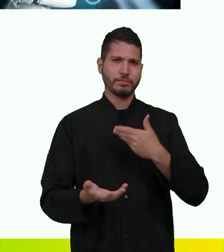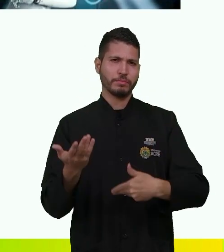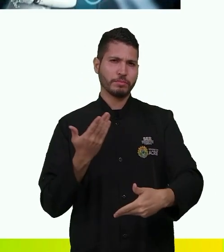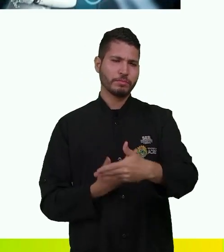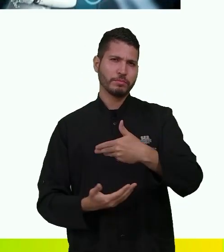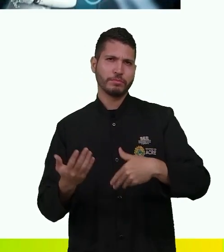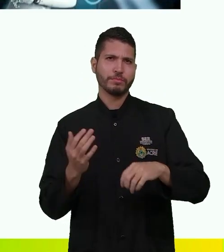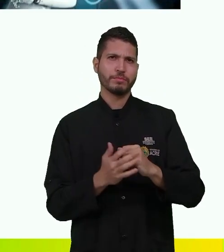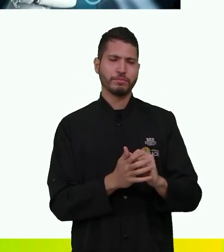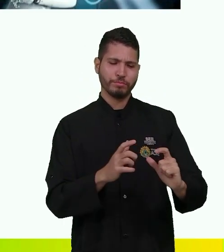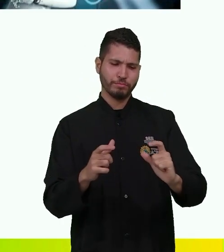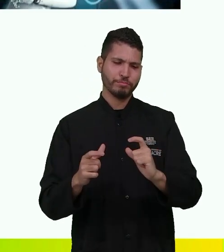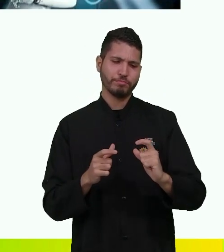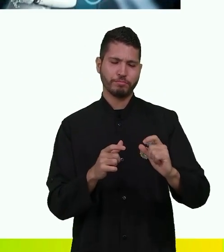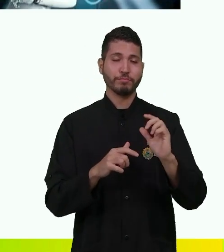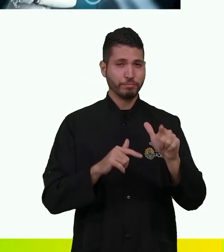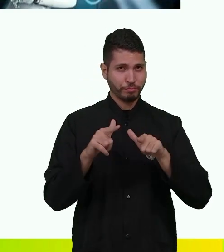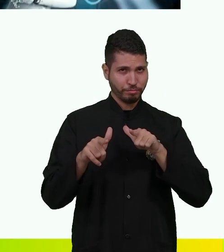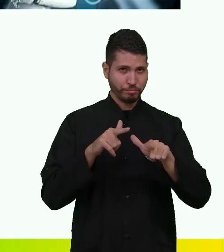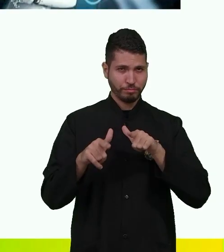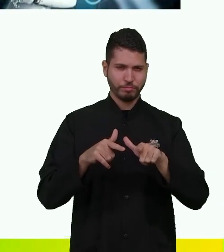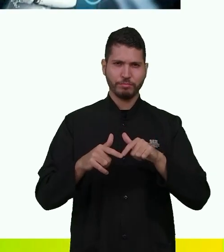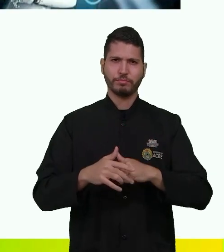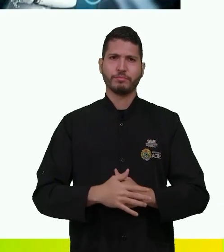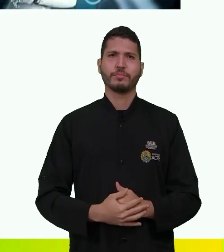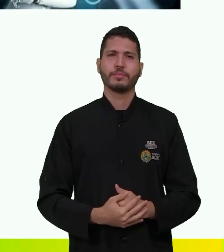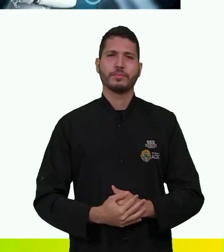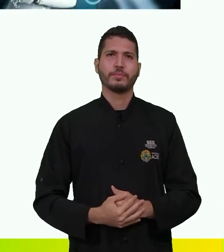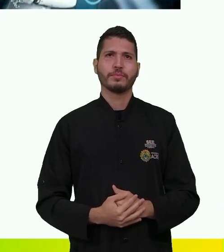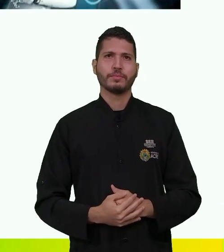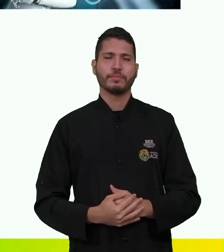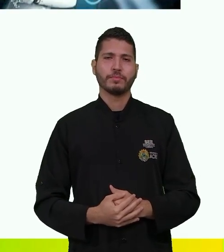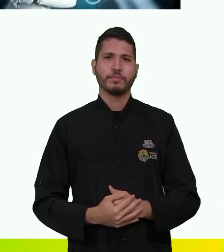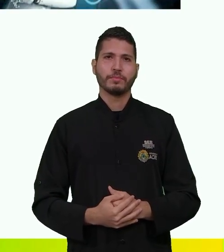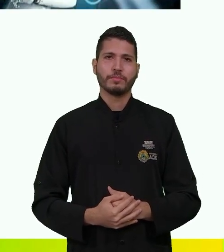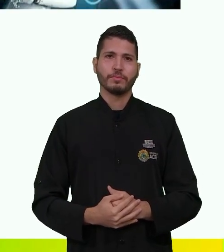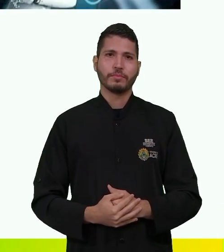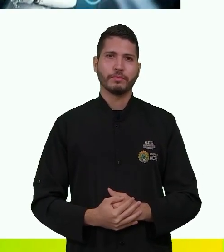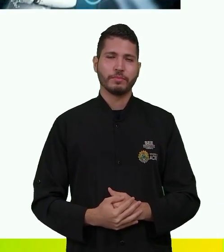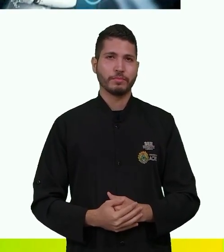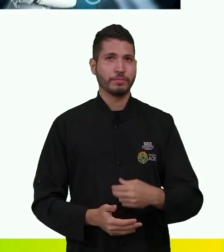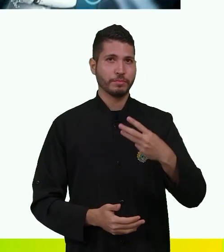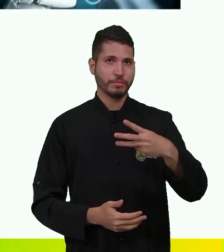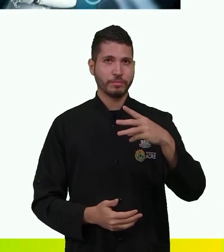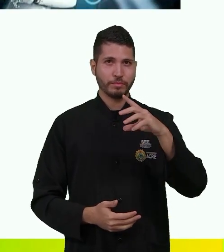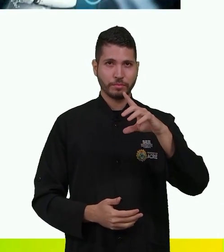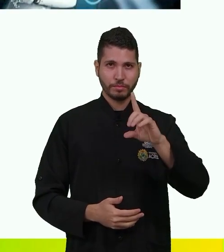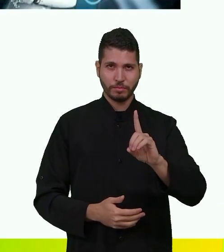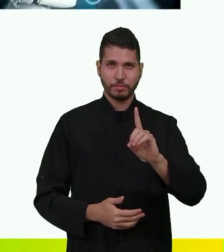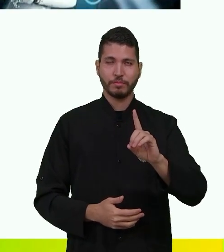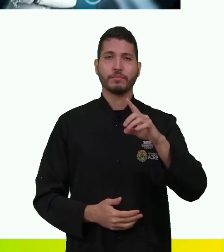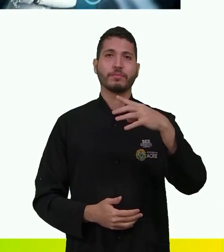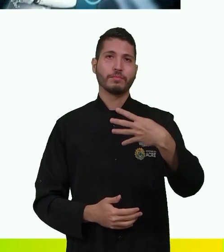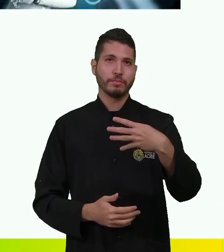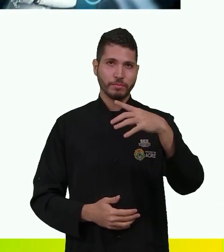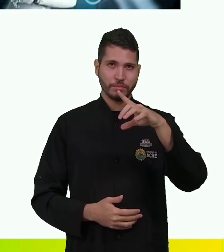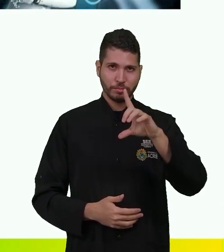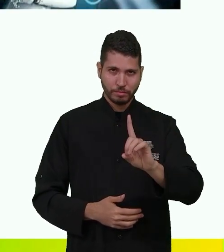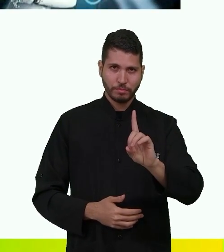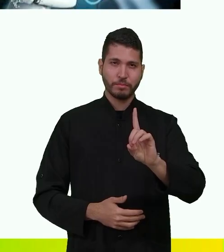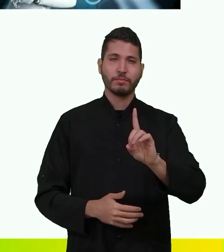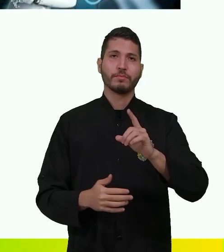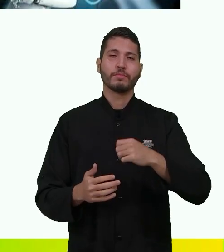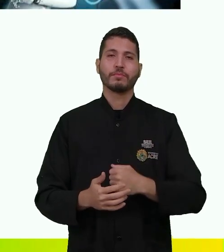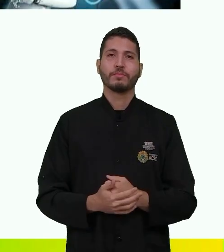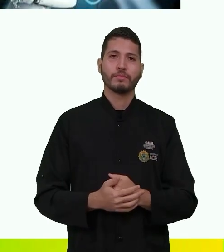com o ambiente de trabalho. A impressão 3D e 4D, que permitiu a produção